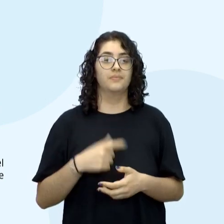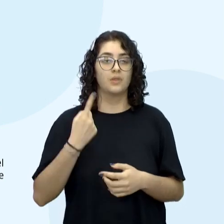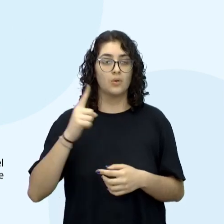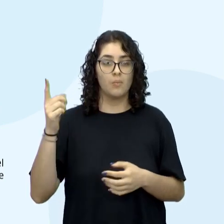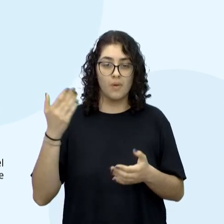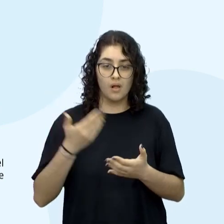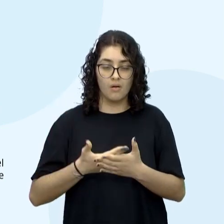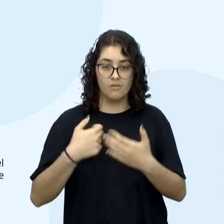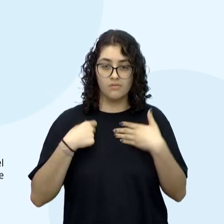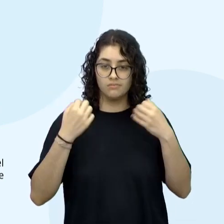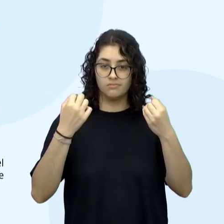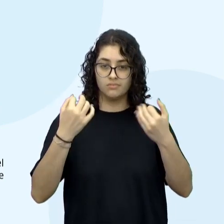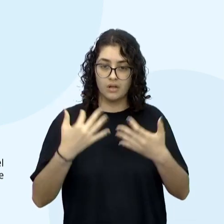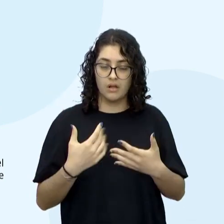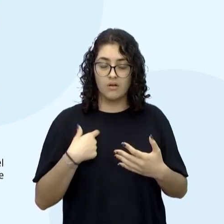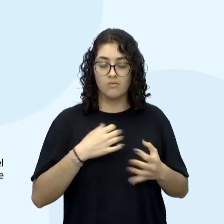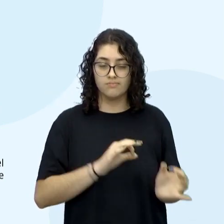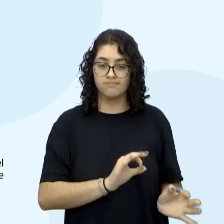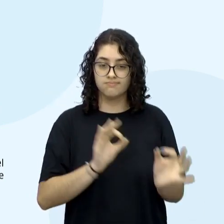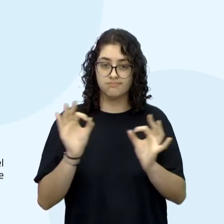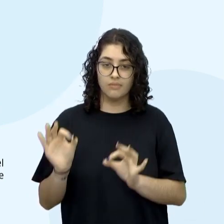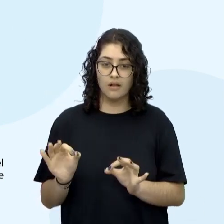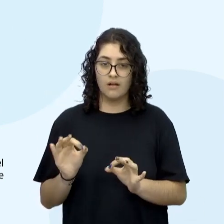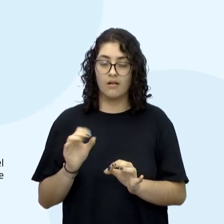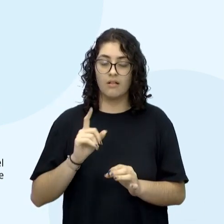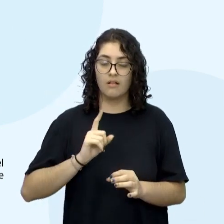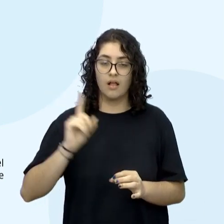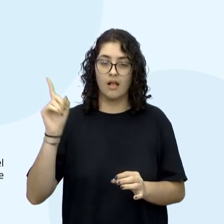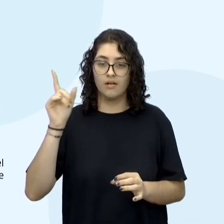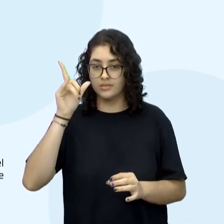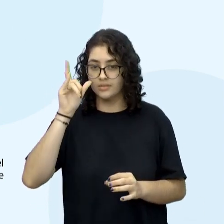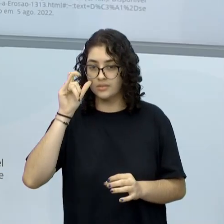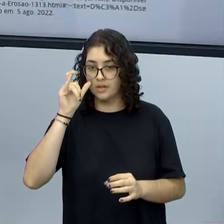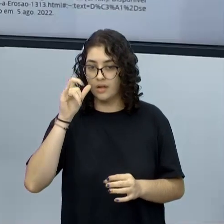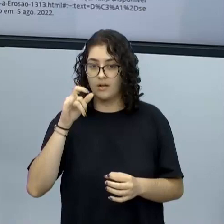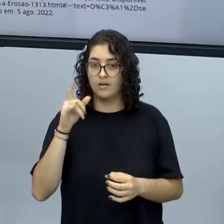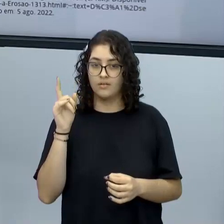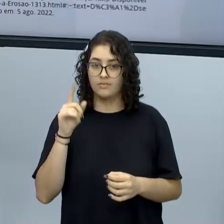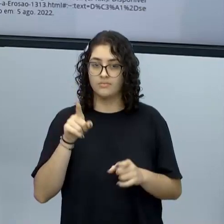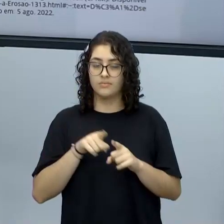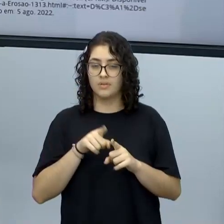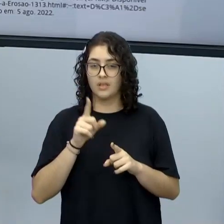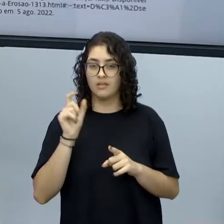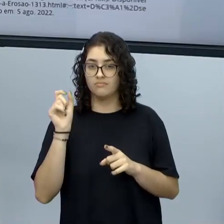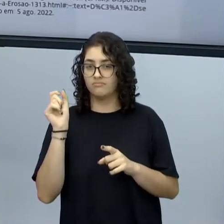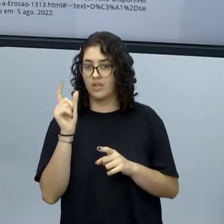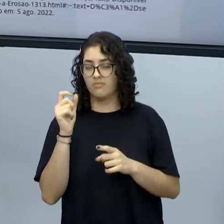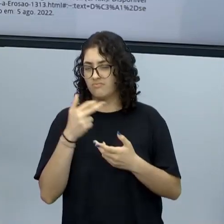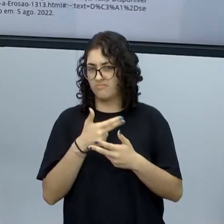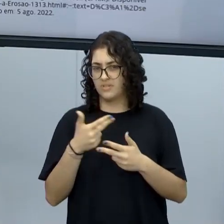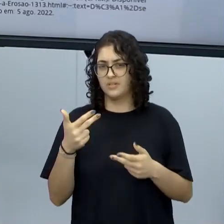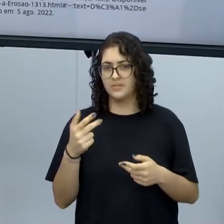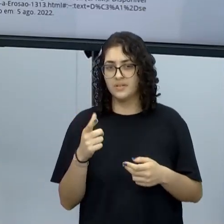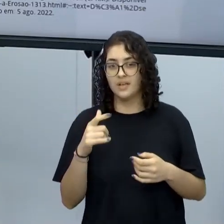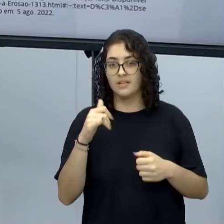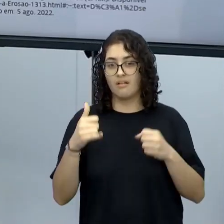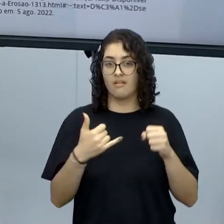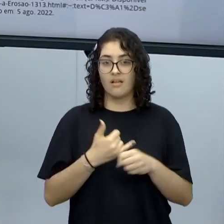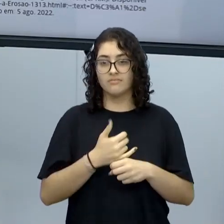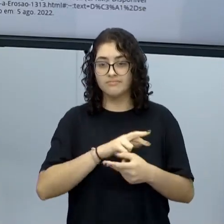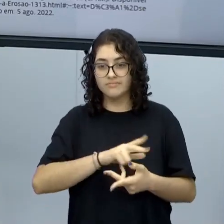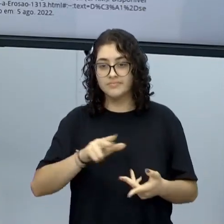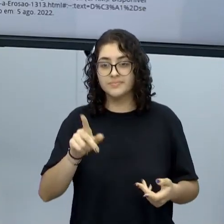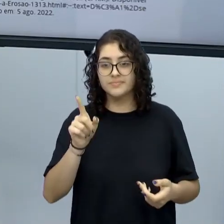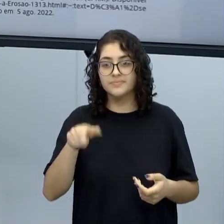última aula que eu vi um vídeo no Reels? Provavelmente deve ser do TikTok também, e deve estar no YouTube também, porque a internet é desse jeito.